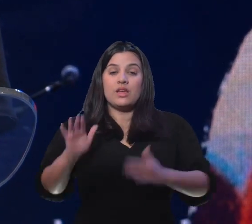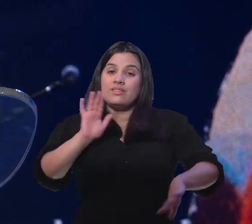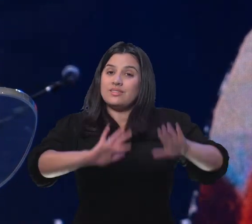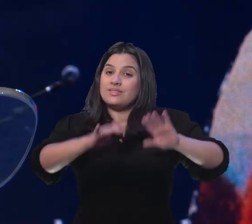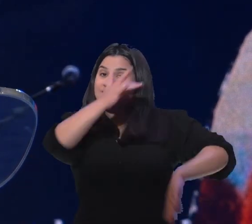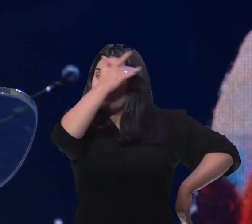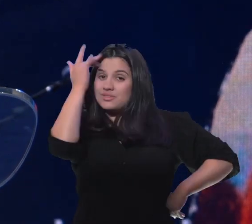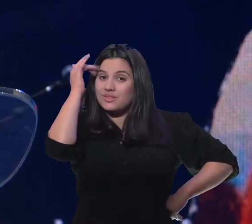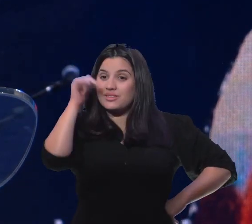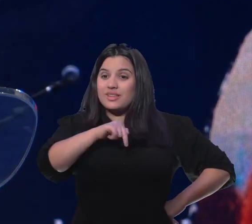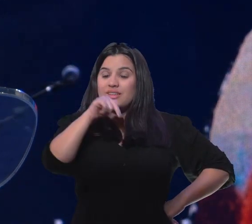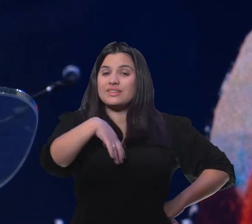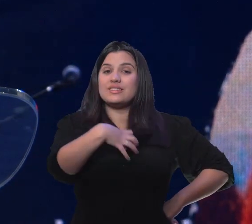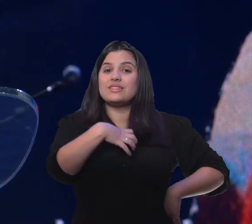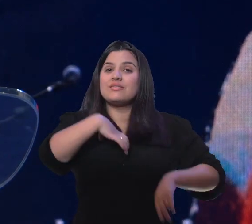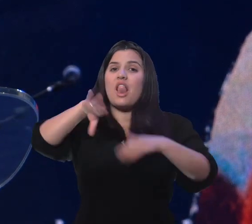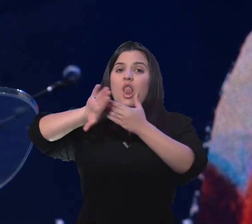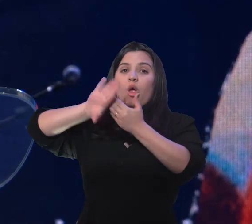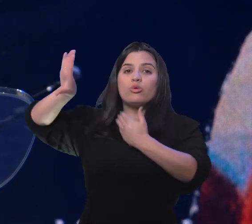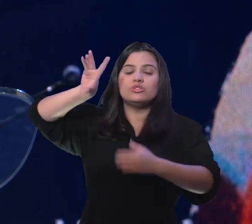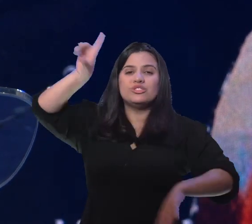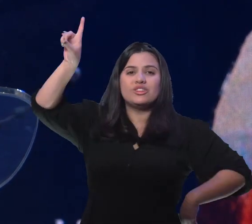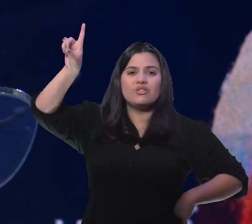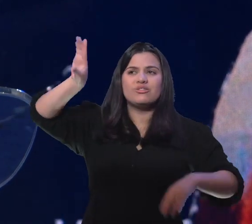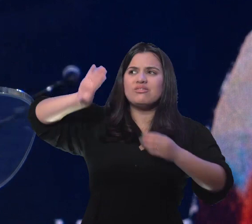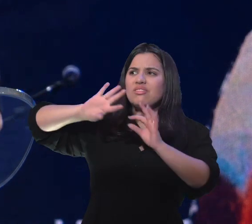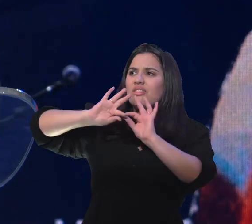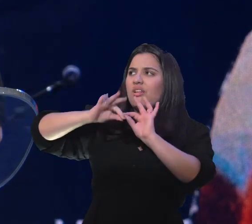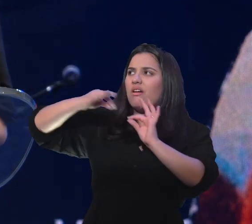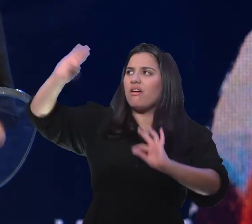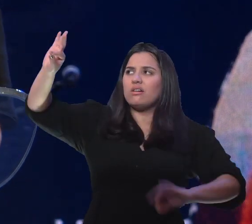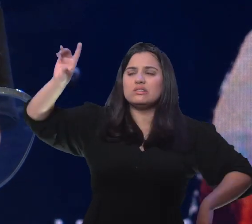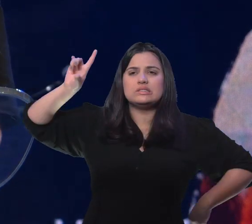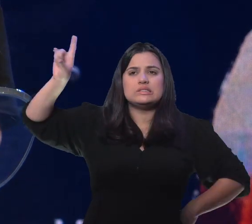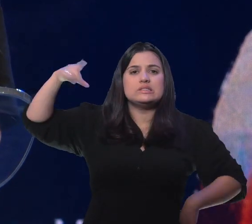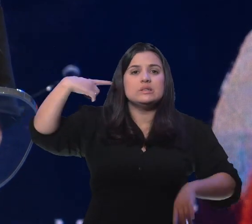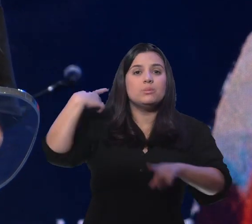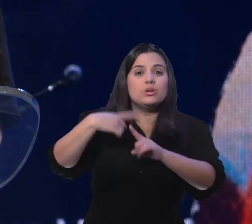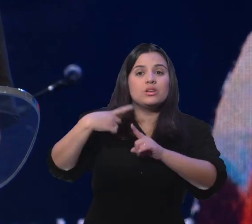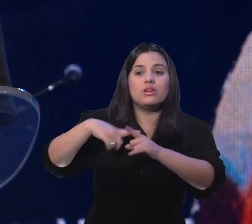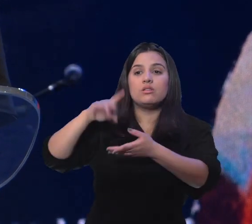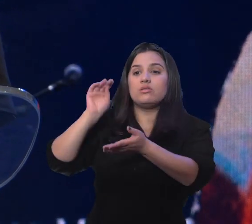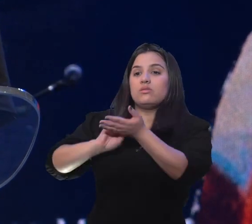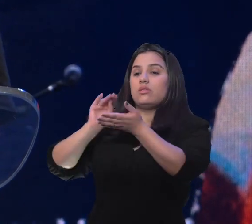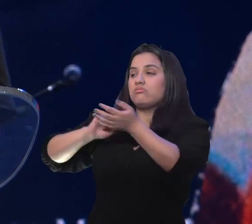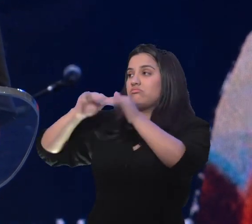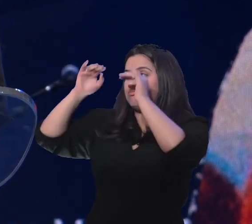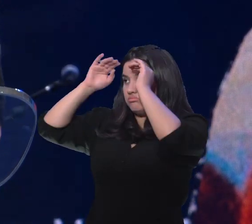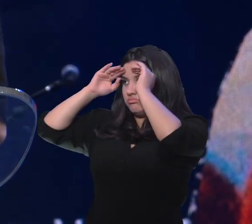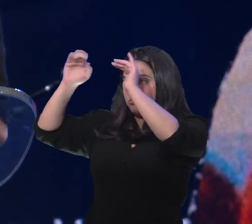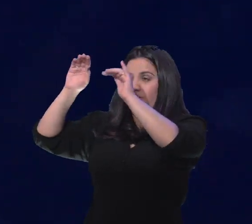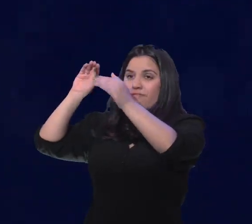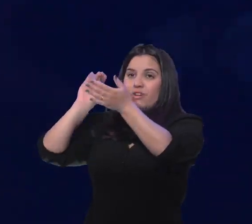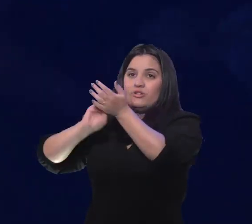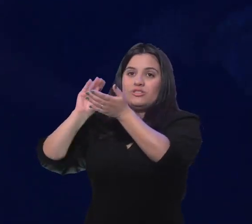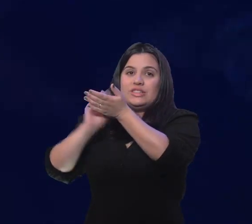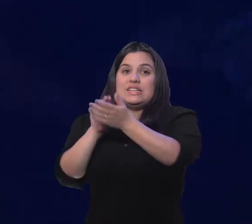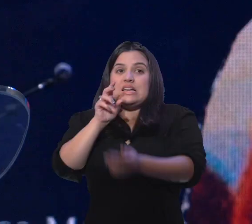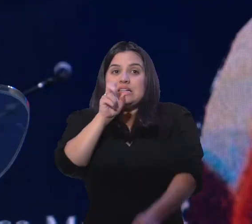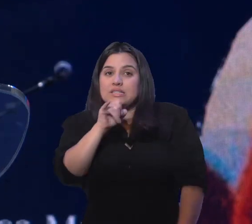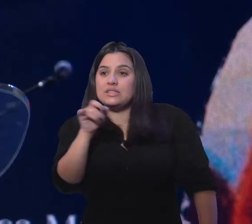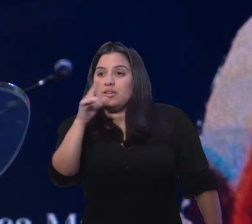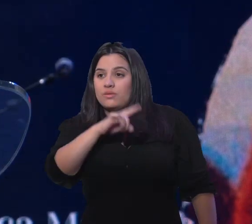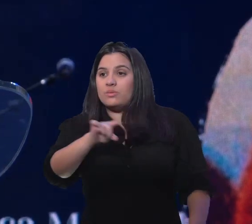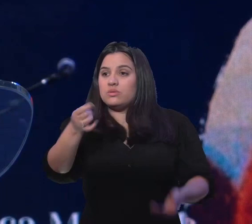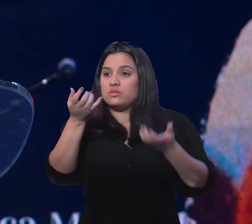aqui se sentem longe de Deus porque estão em desobediência. E se você buscar conhecer a